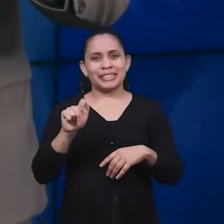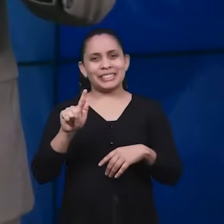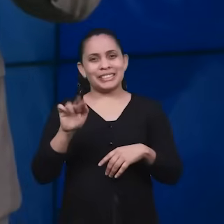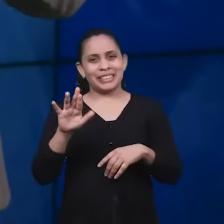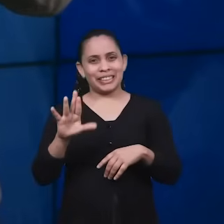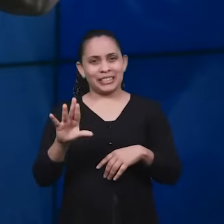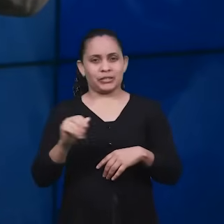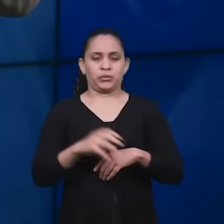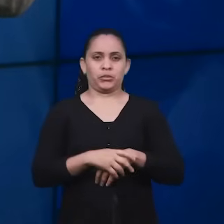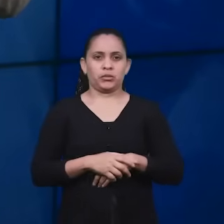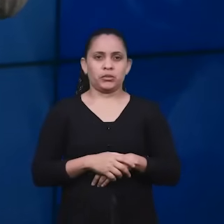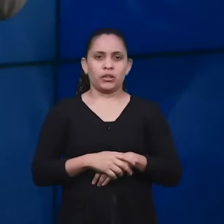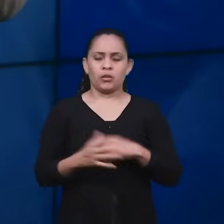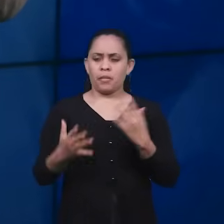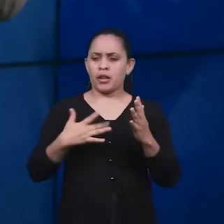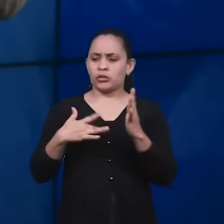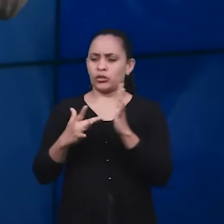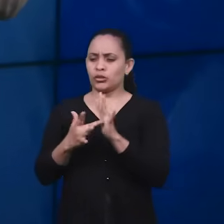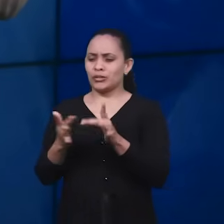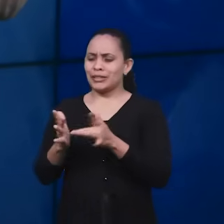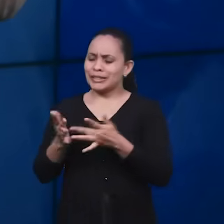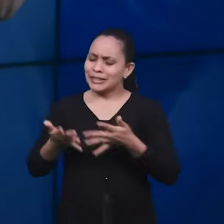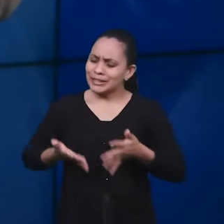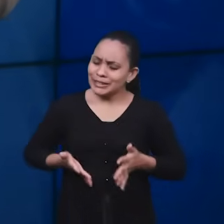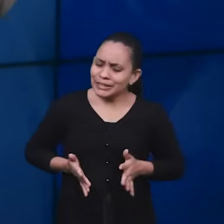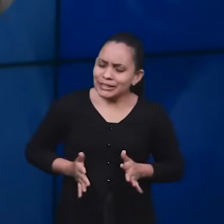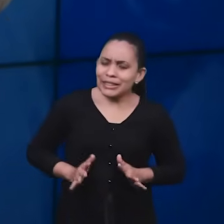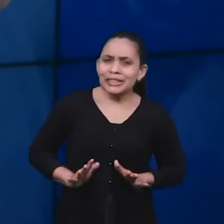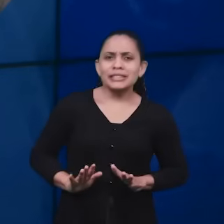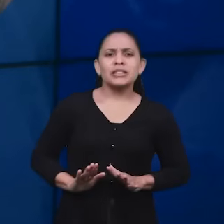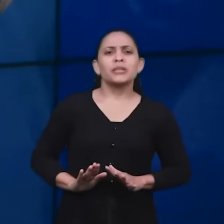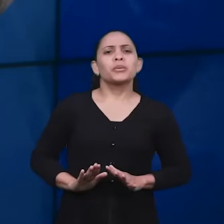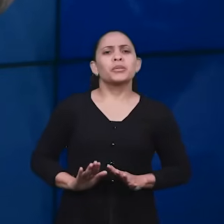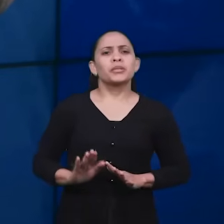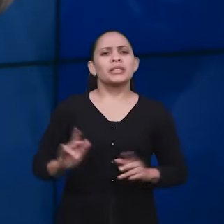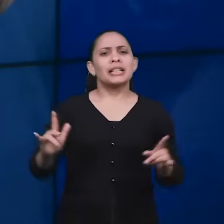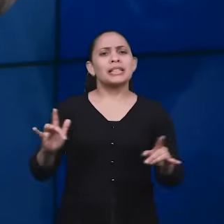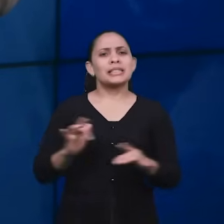homem em Belém da Judéia. O trigo cresce.